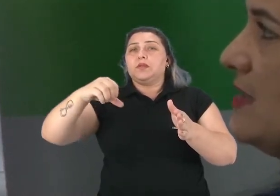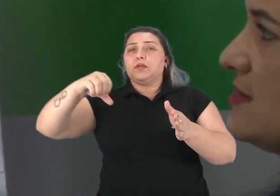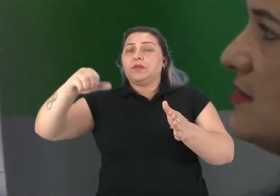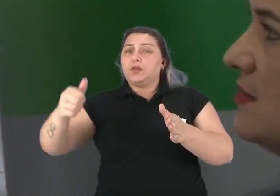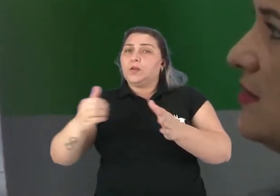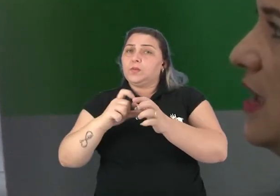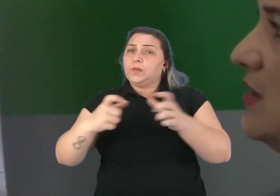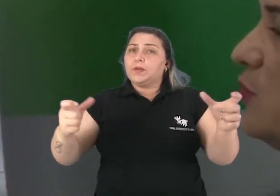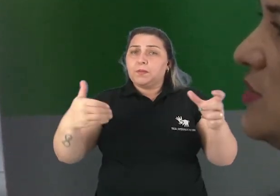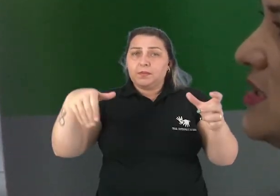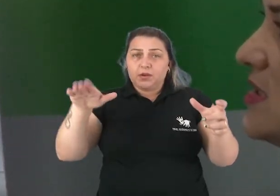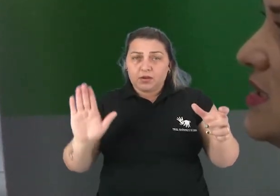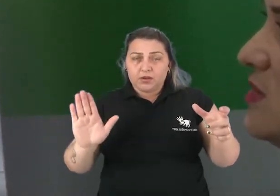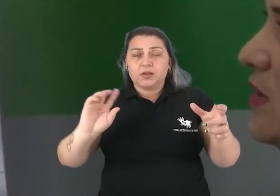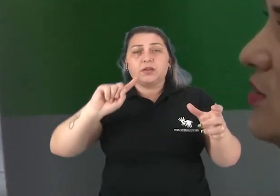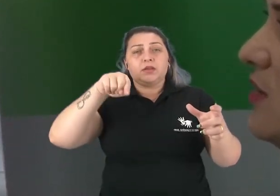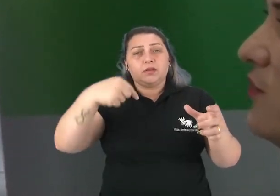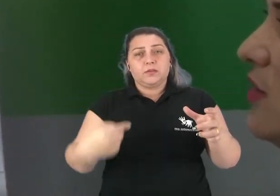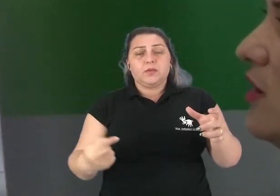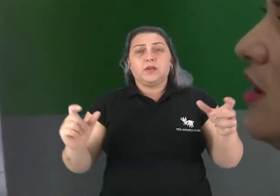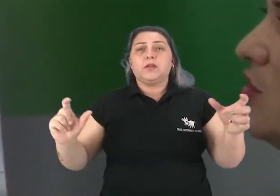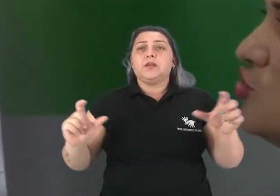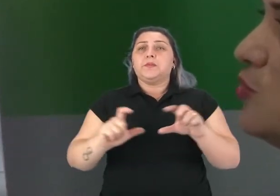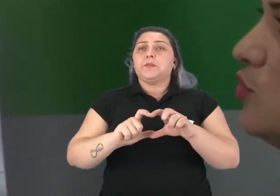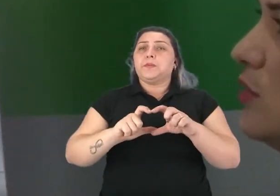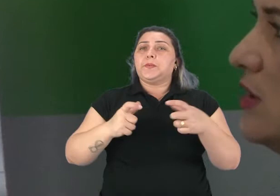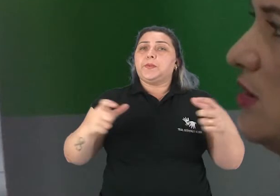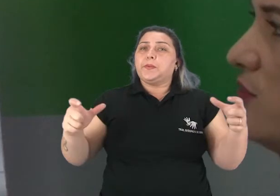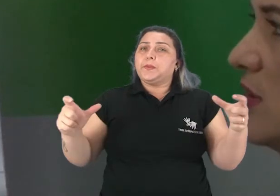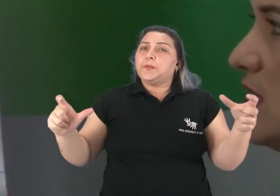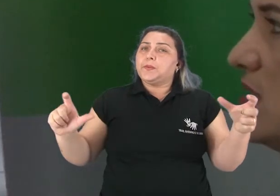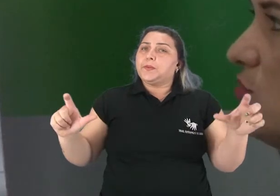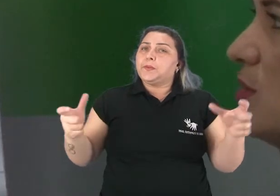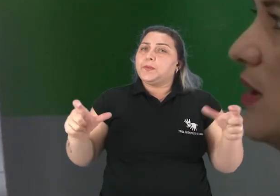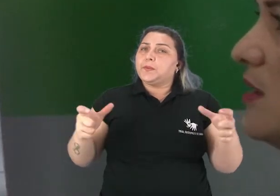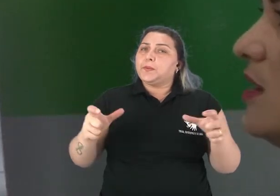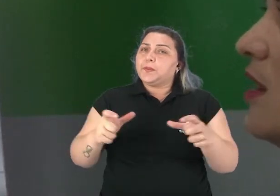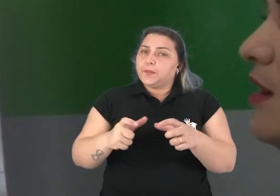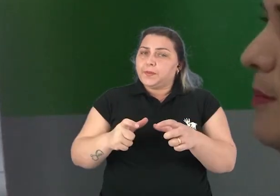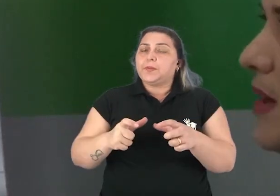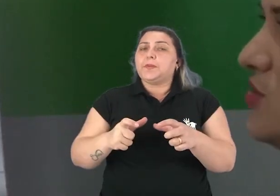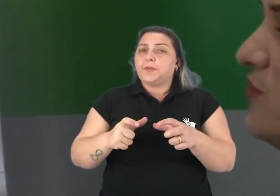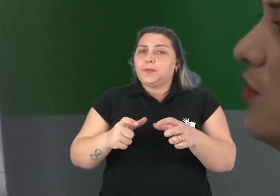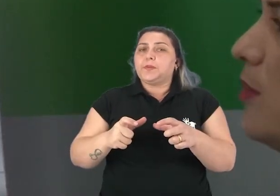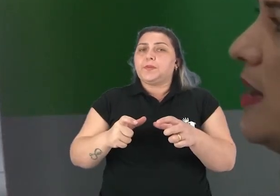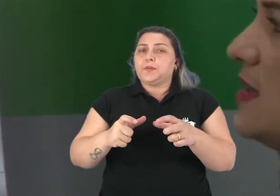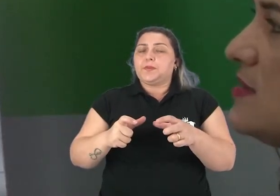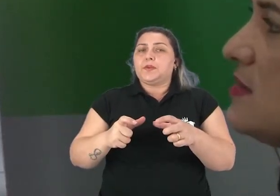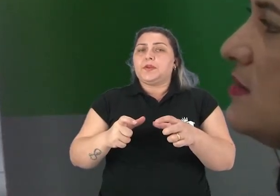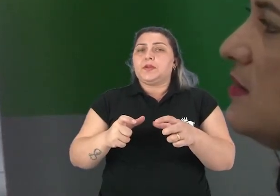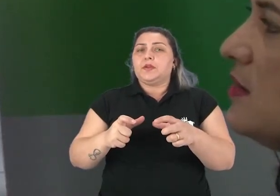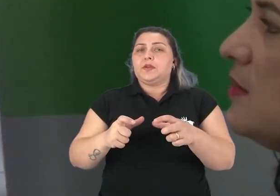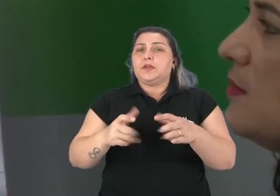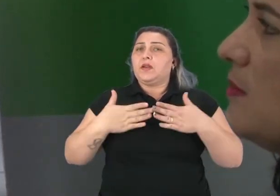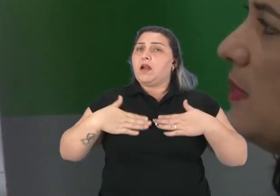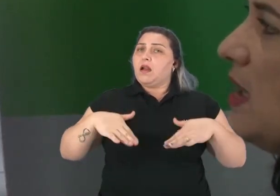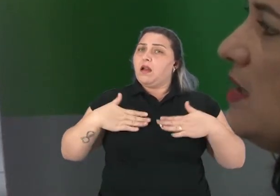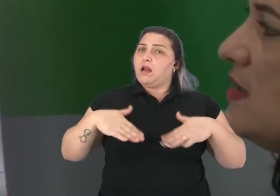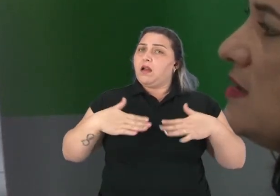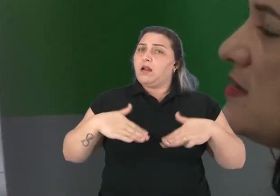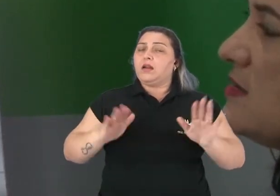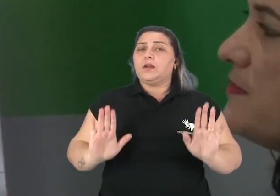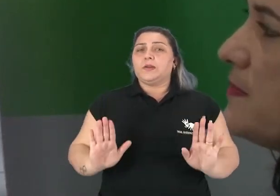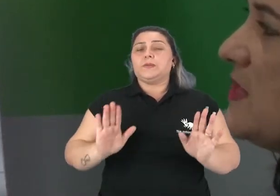cresceu mais, tá? Depois esse crescimento ele foi diminuindo, ele foi crescendo também, mas de forma mais